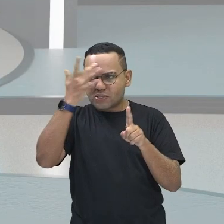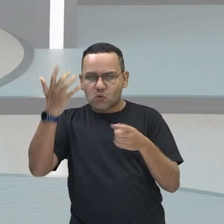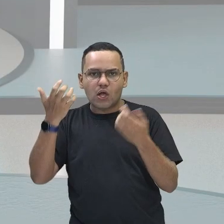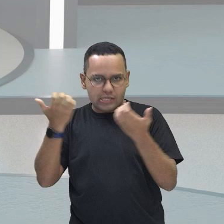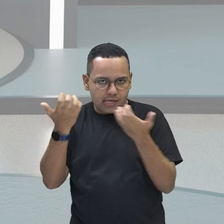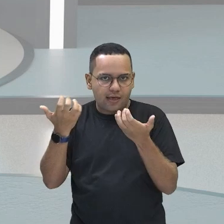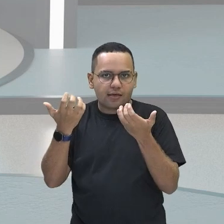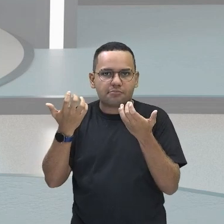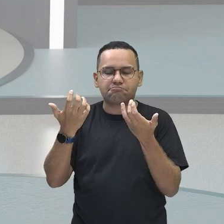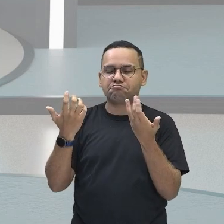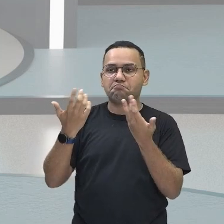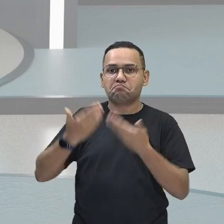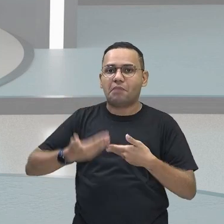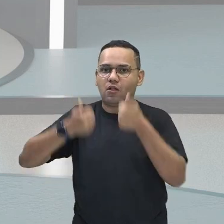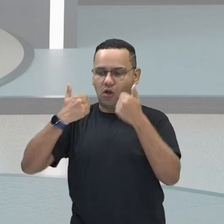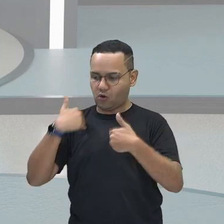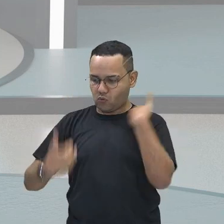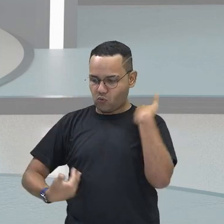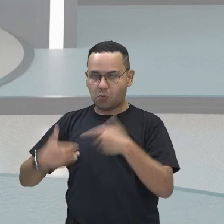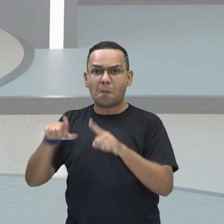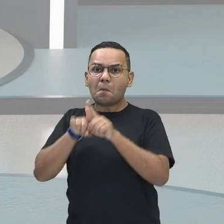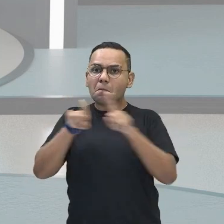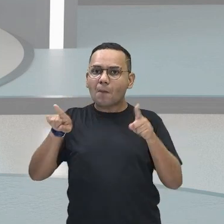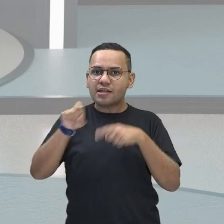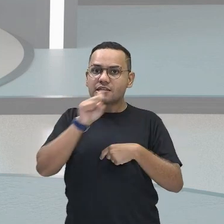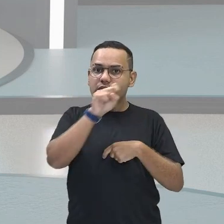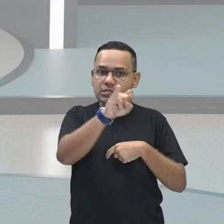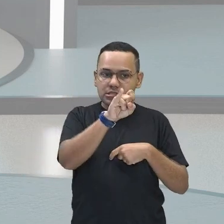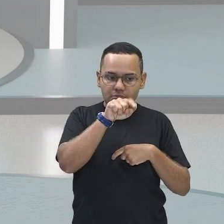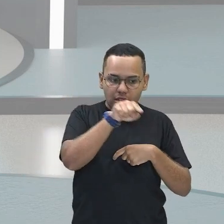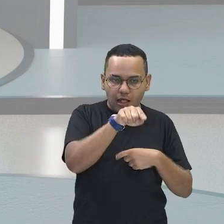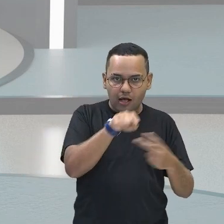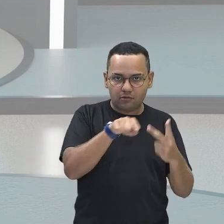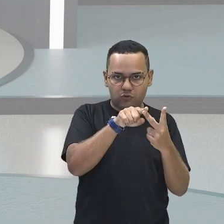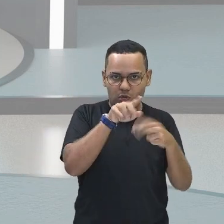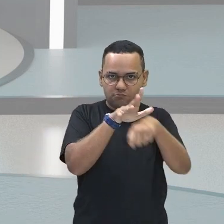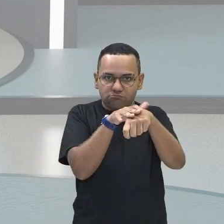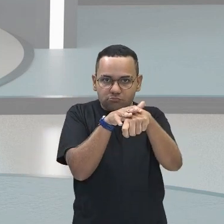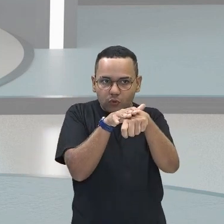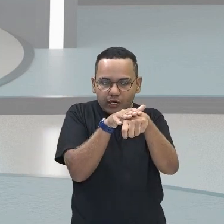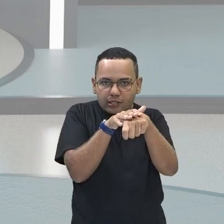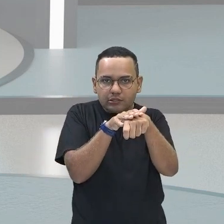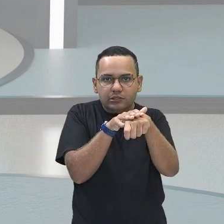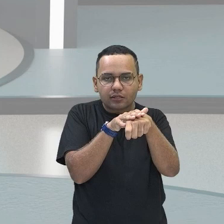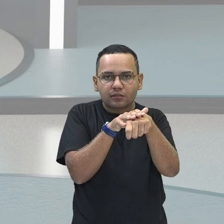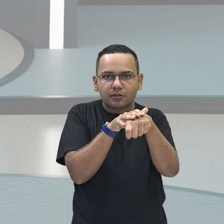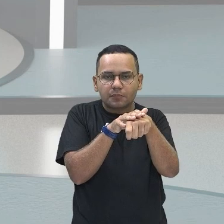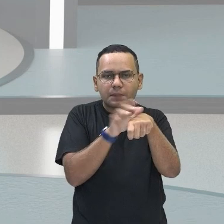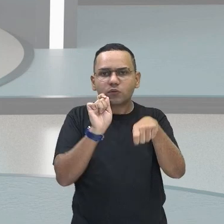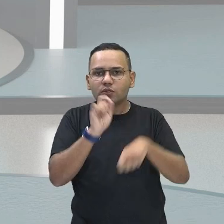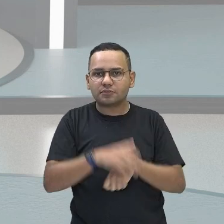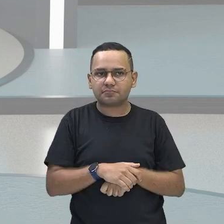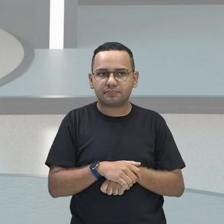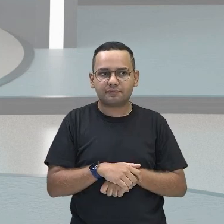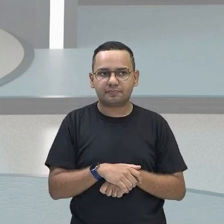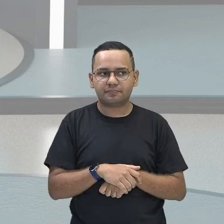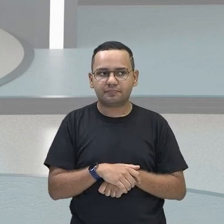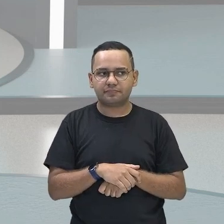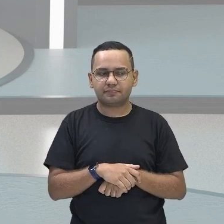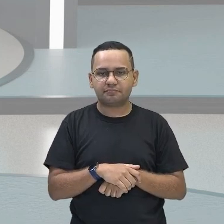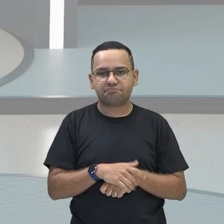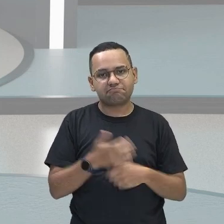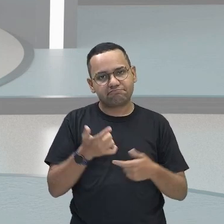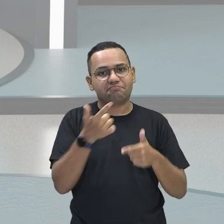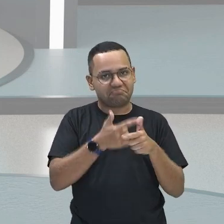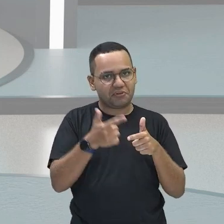é É voltado para esses comportamentos compensatórios aí já começa a ser o o o problema né